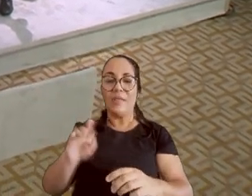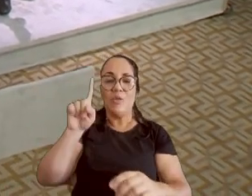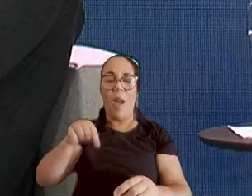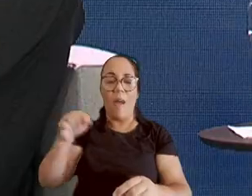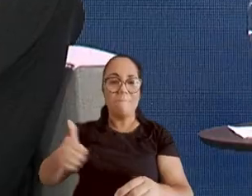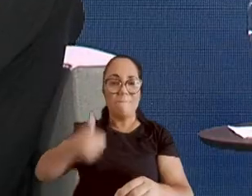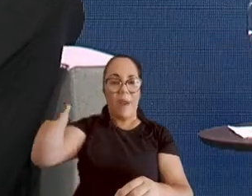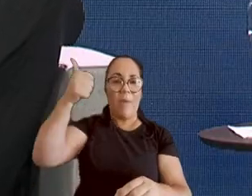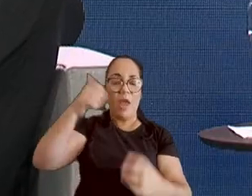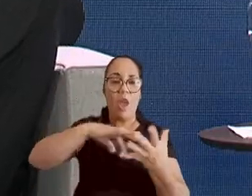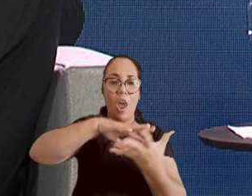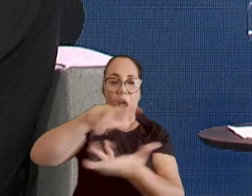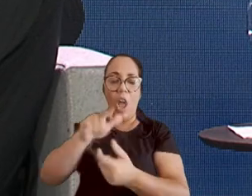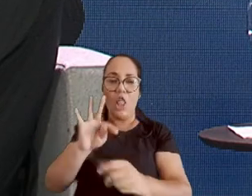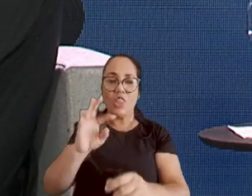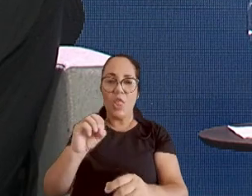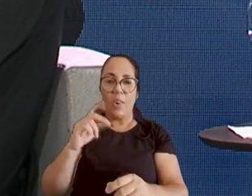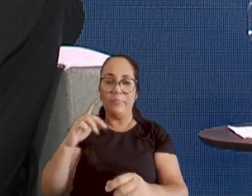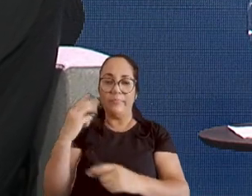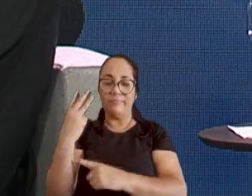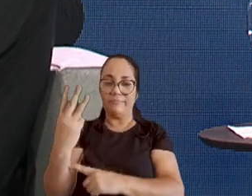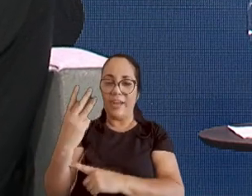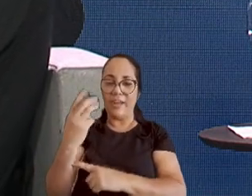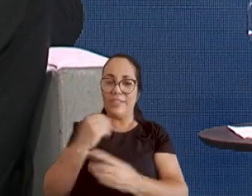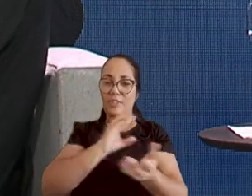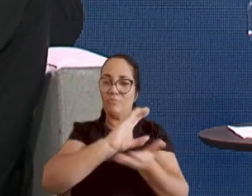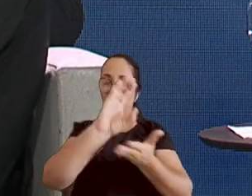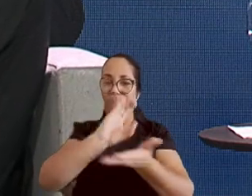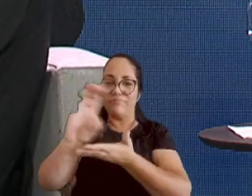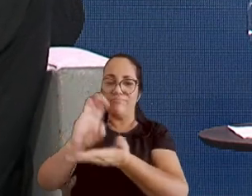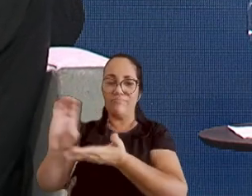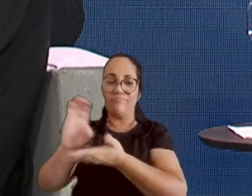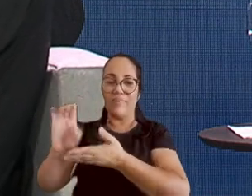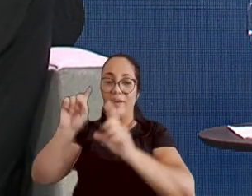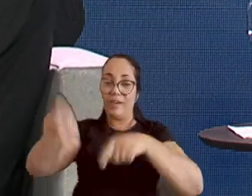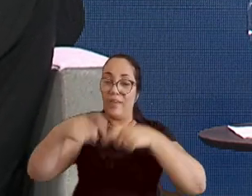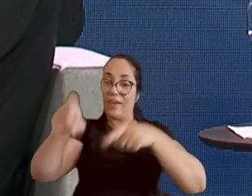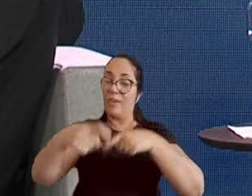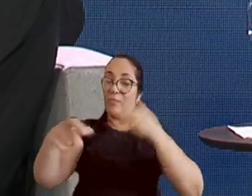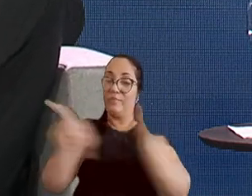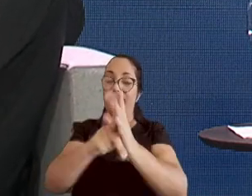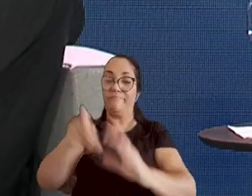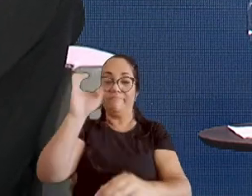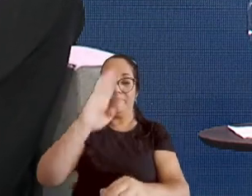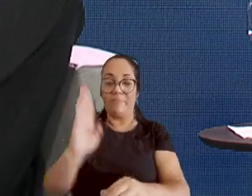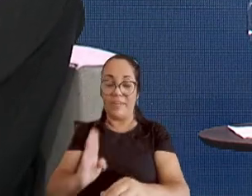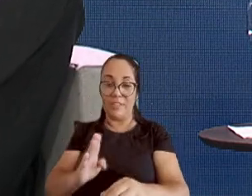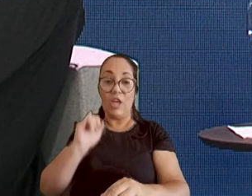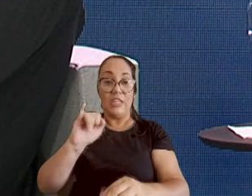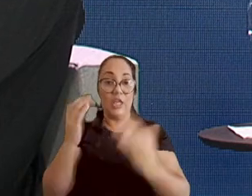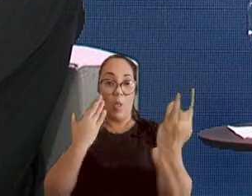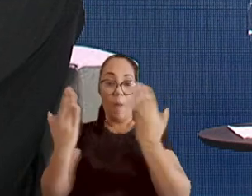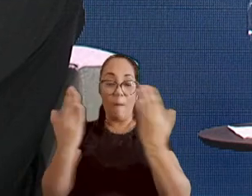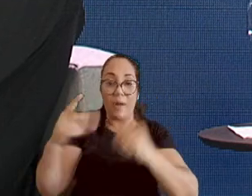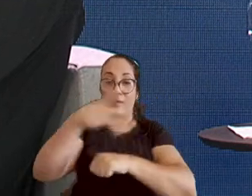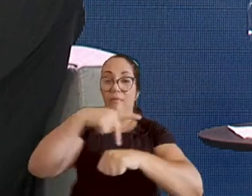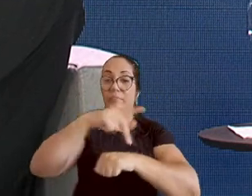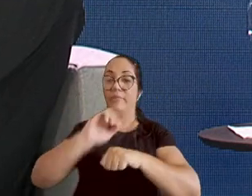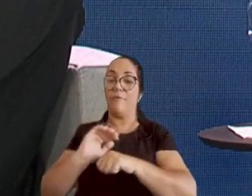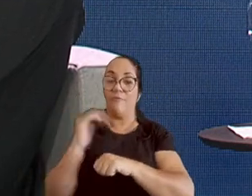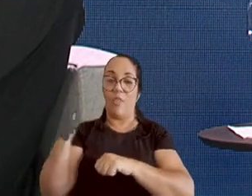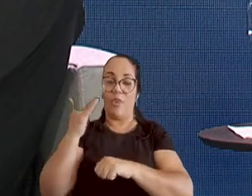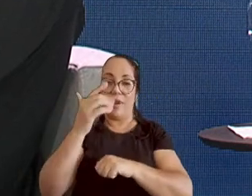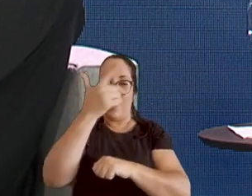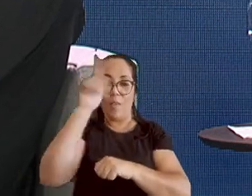3 conquistando vários mercados externos e Agricultura Brasileira comparando com as outras grandes agriculturas ela é muito